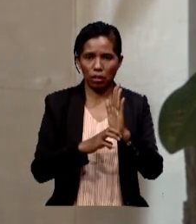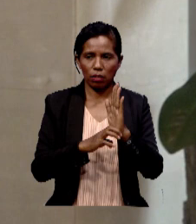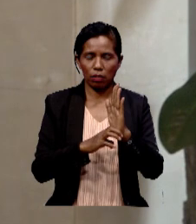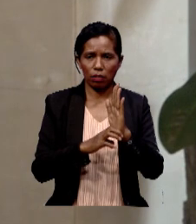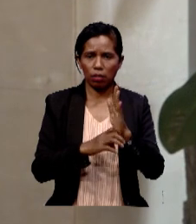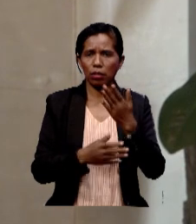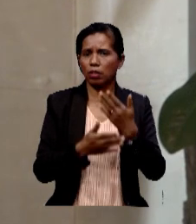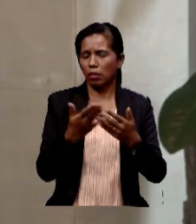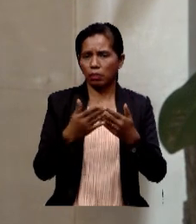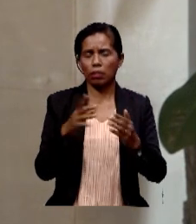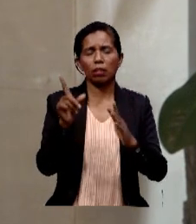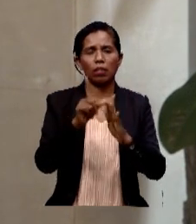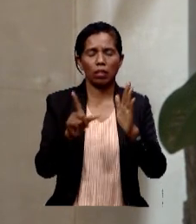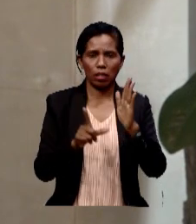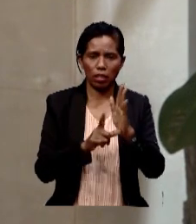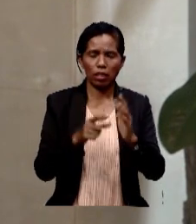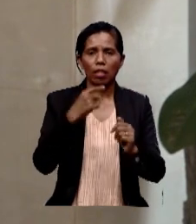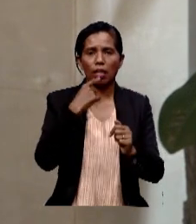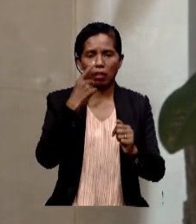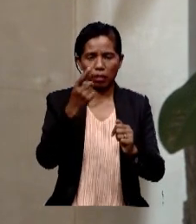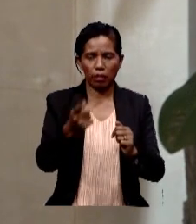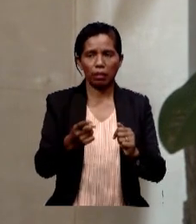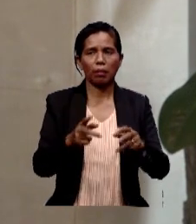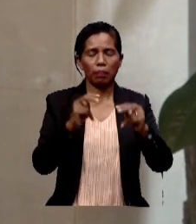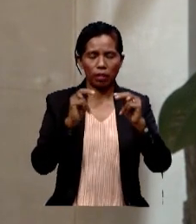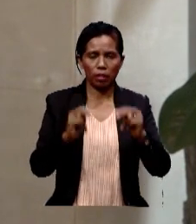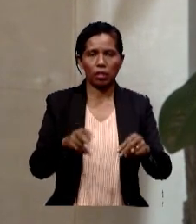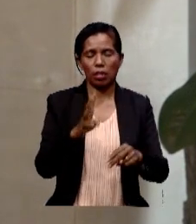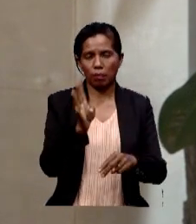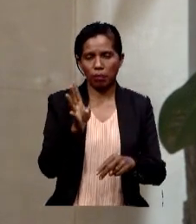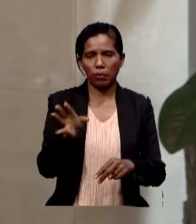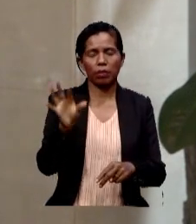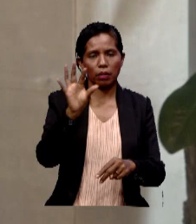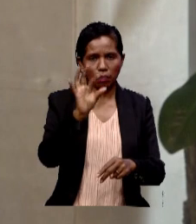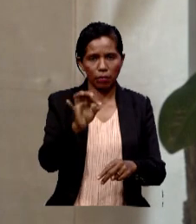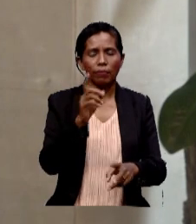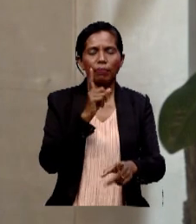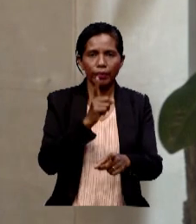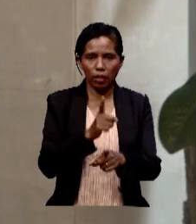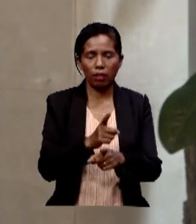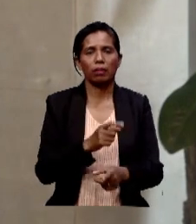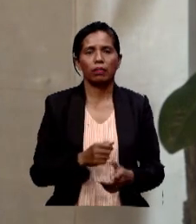implicitamente leine de ande ame koro presisa 49 ne, ker dizer